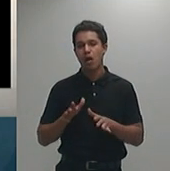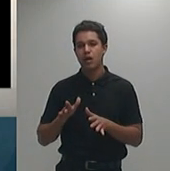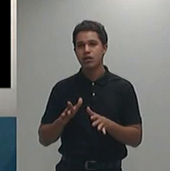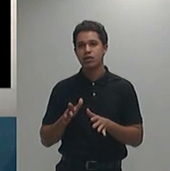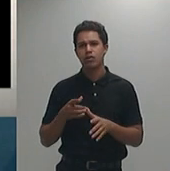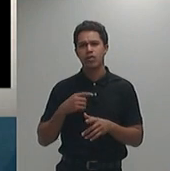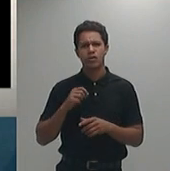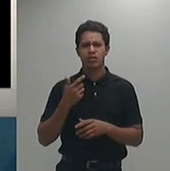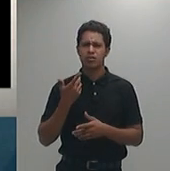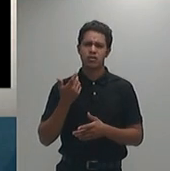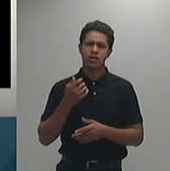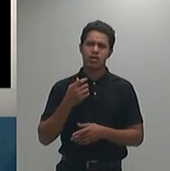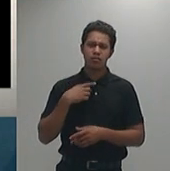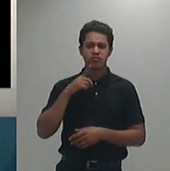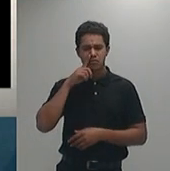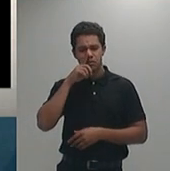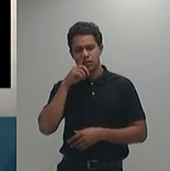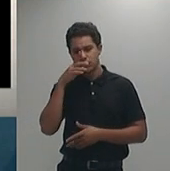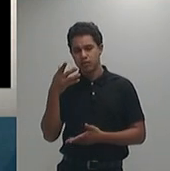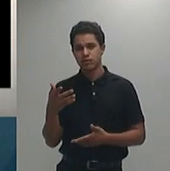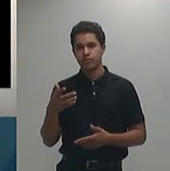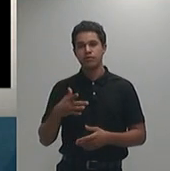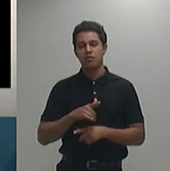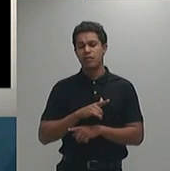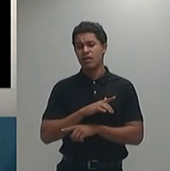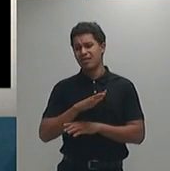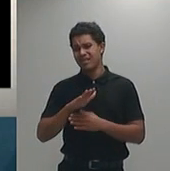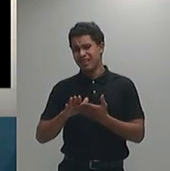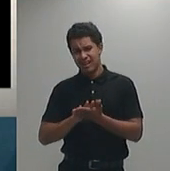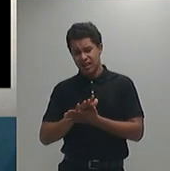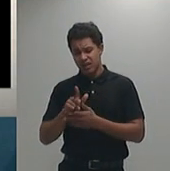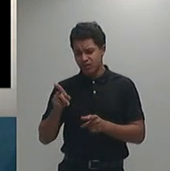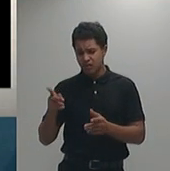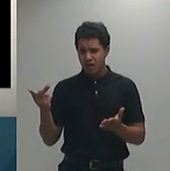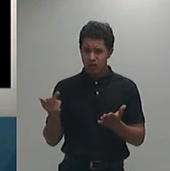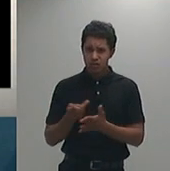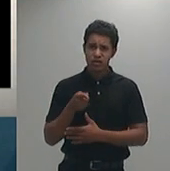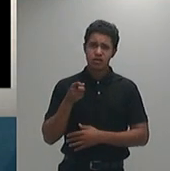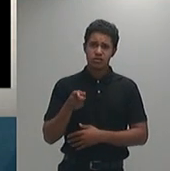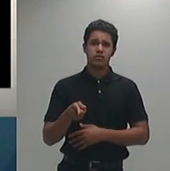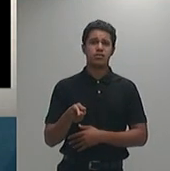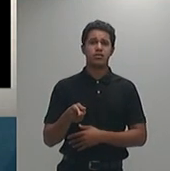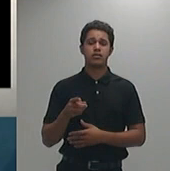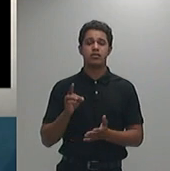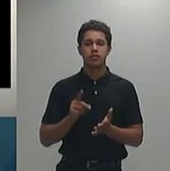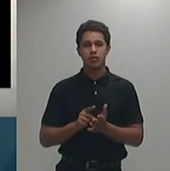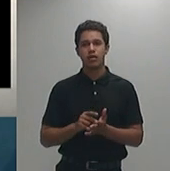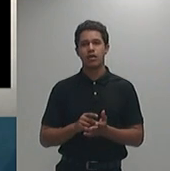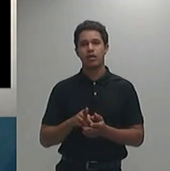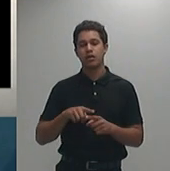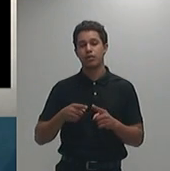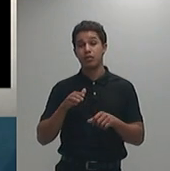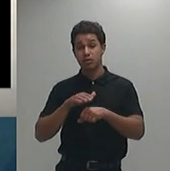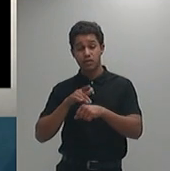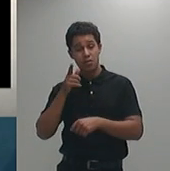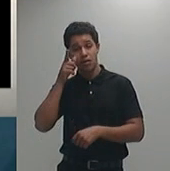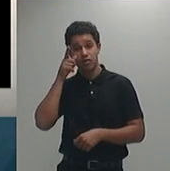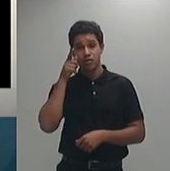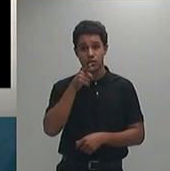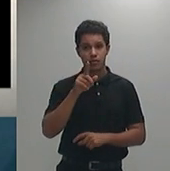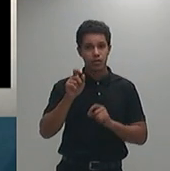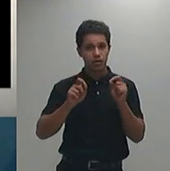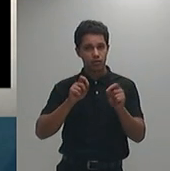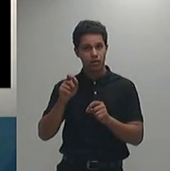arriscada não é nada exatamente do que ocorre no caso concreto então chama atenção para o fato de que não